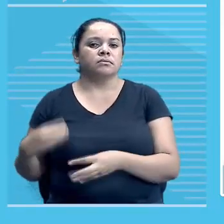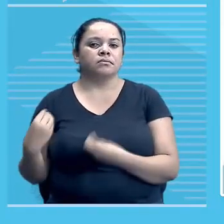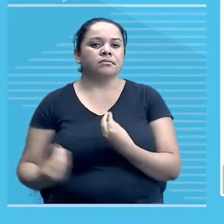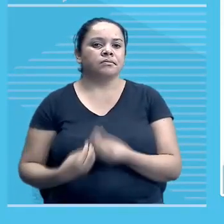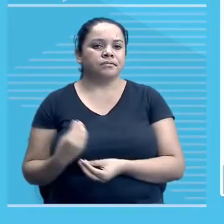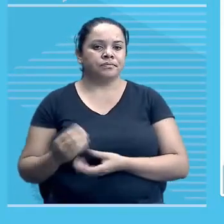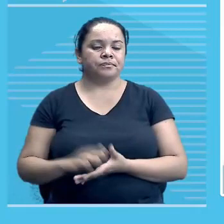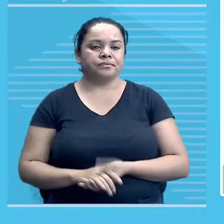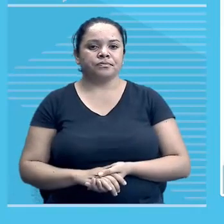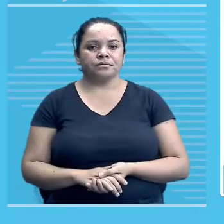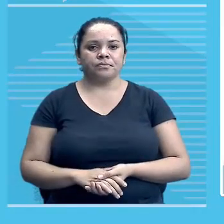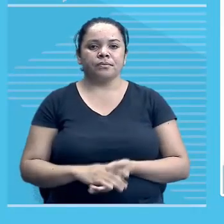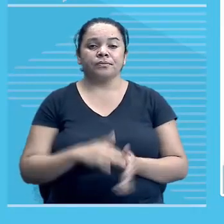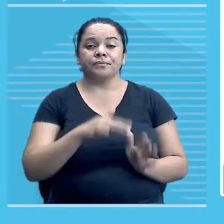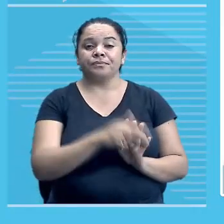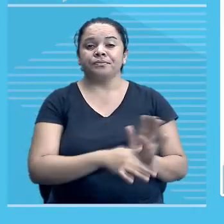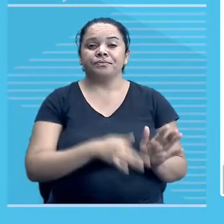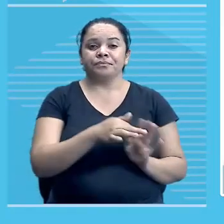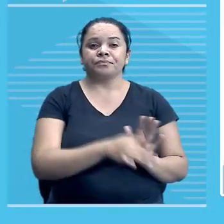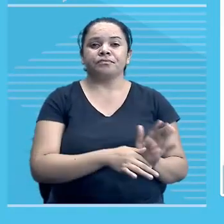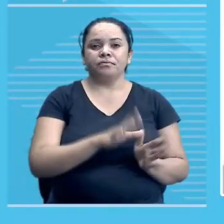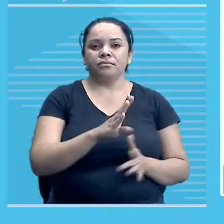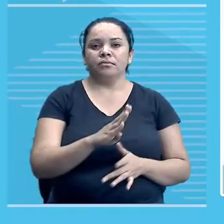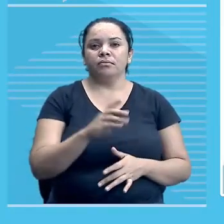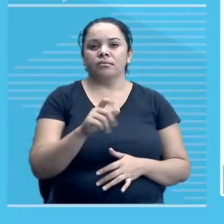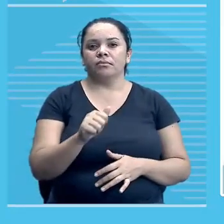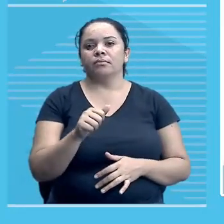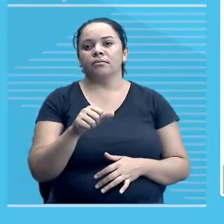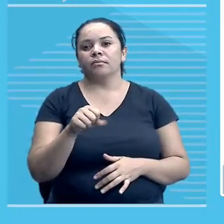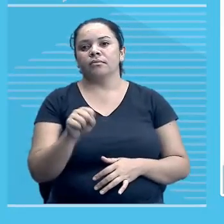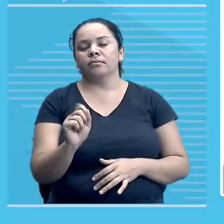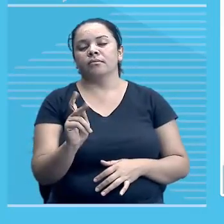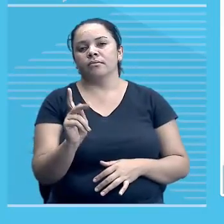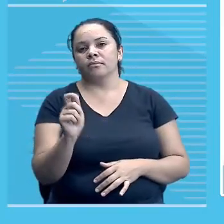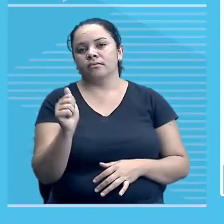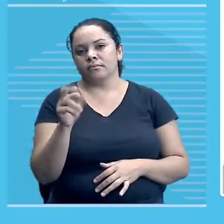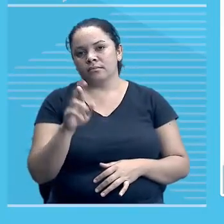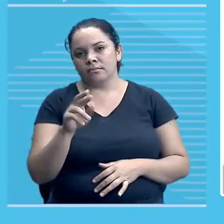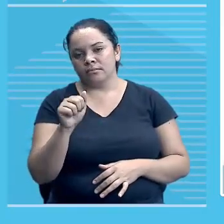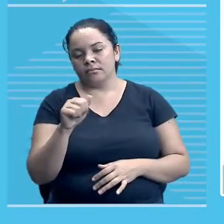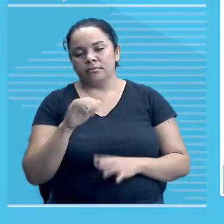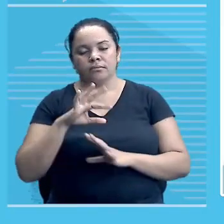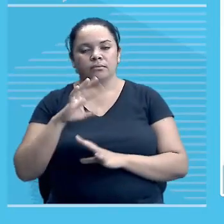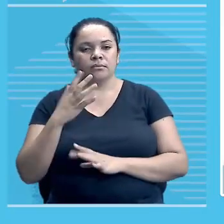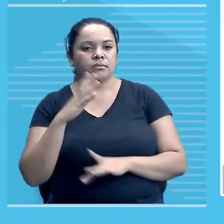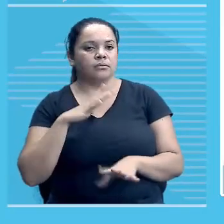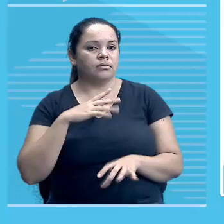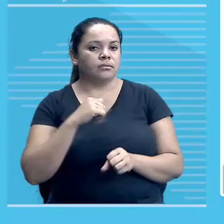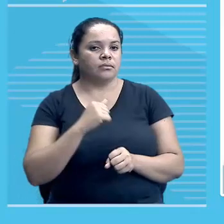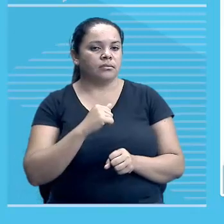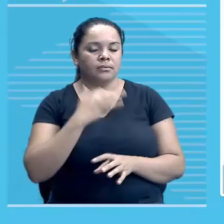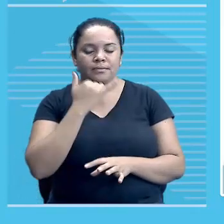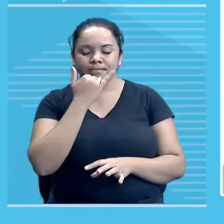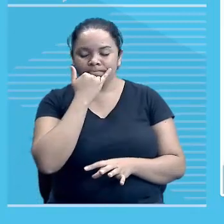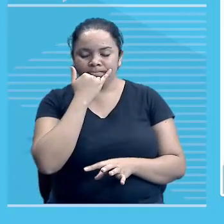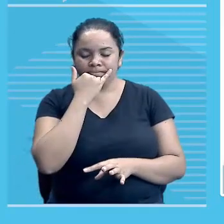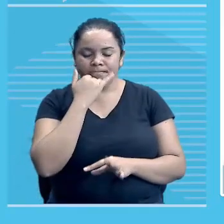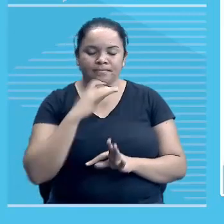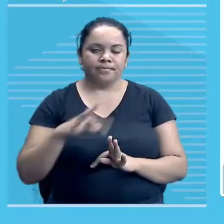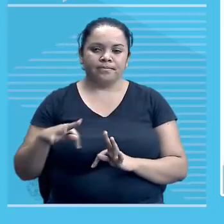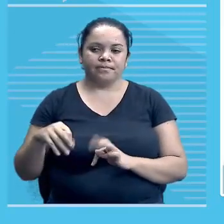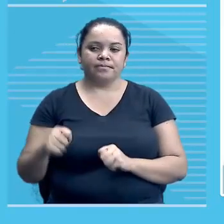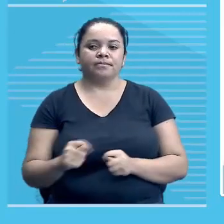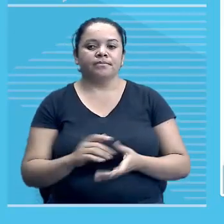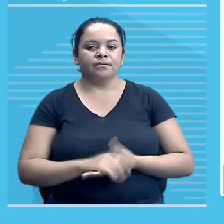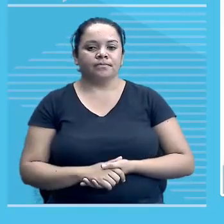Bhaskara é tradicional, ele resolve todas aí. Qualquer tipo de equação do segundo grau, fórmula de